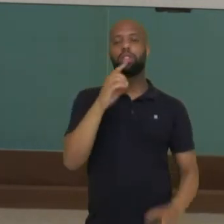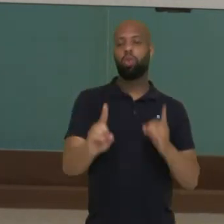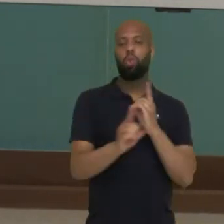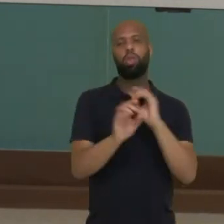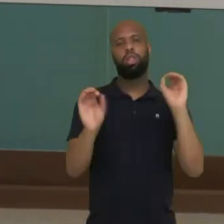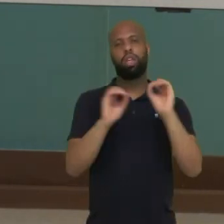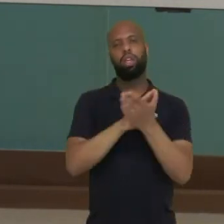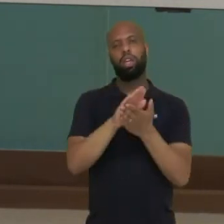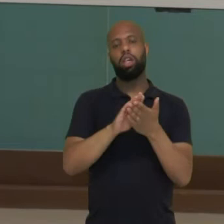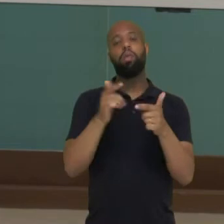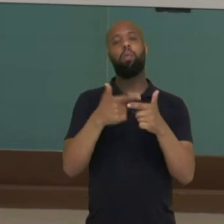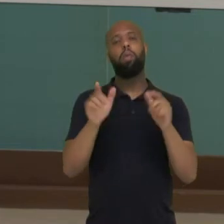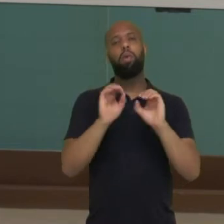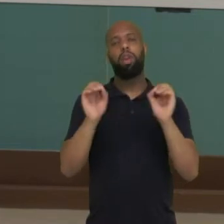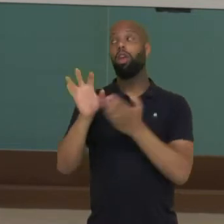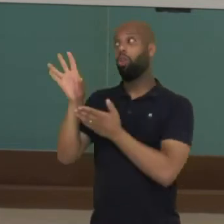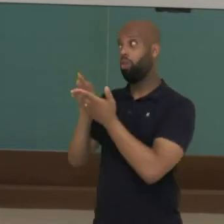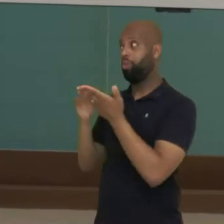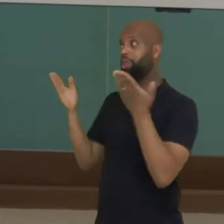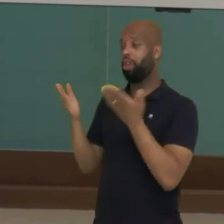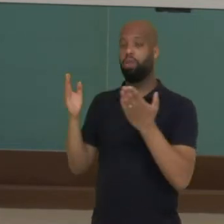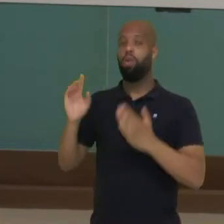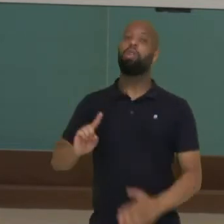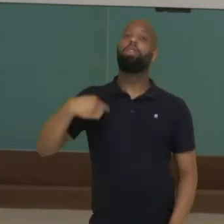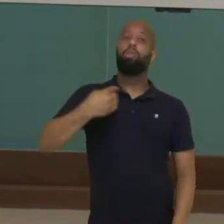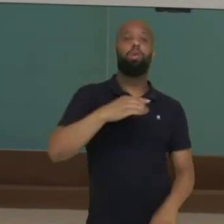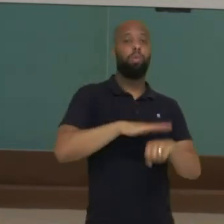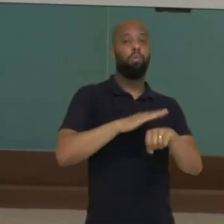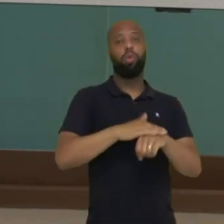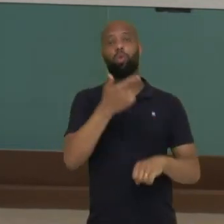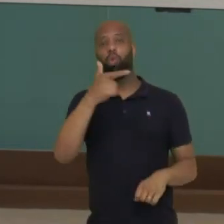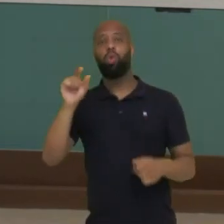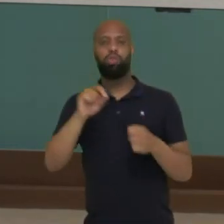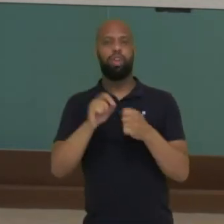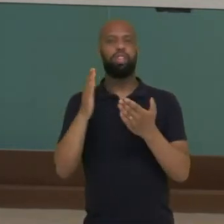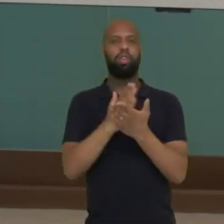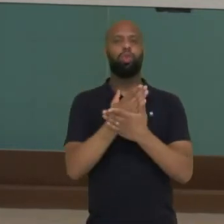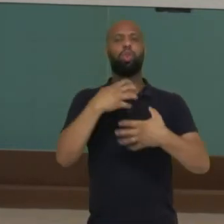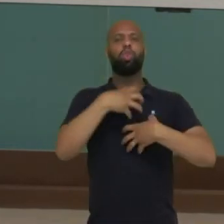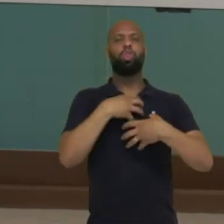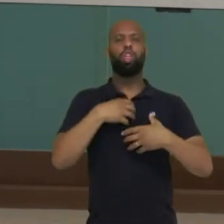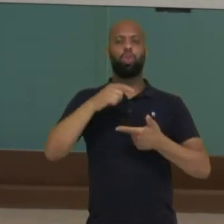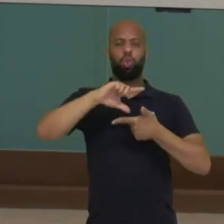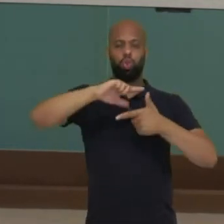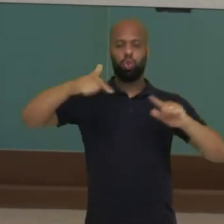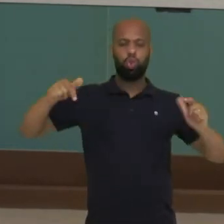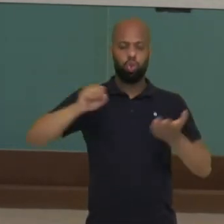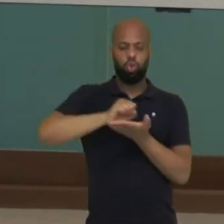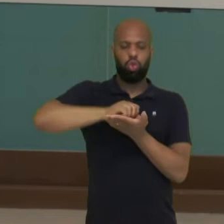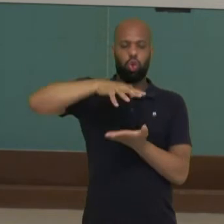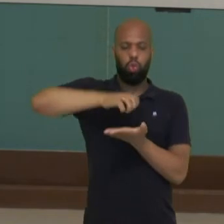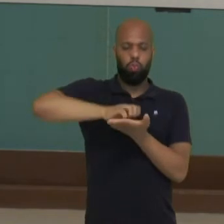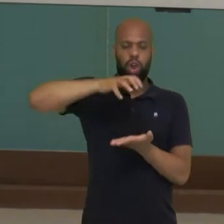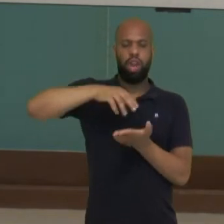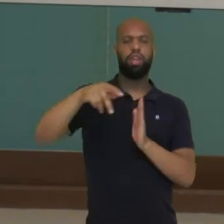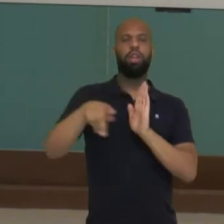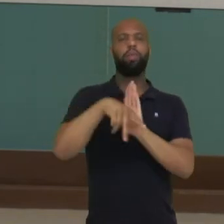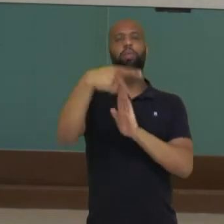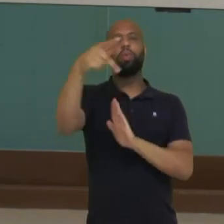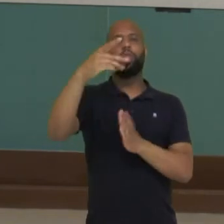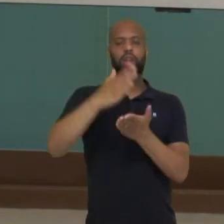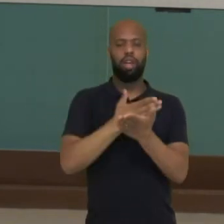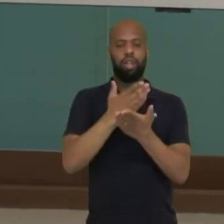não se preocupe. Copia. Aí faz alguns padrões geométricos no seu caderno para depois você fazer sua